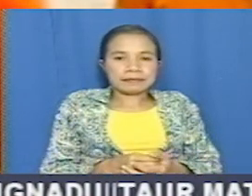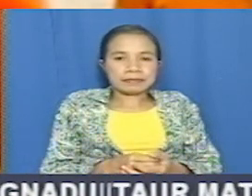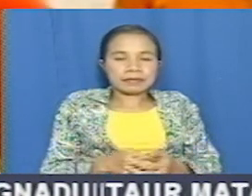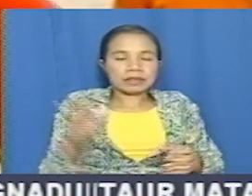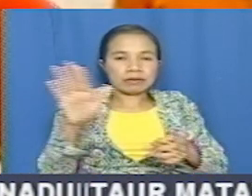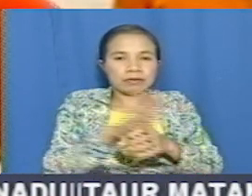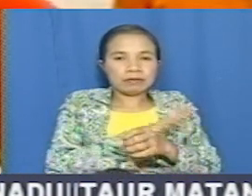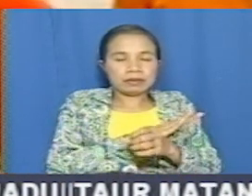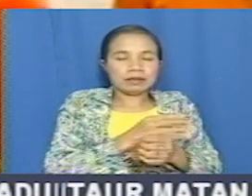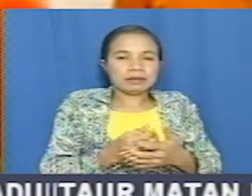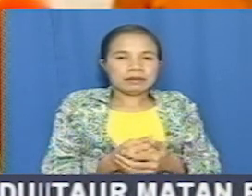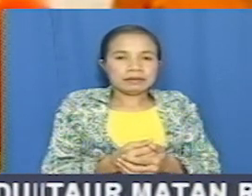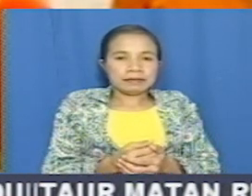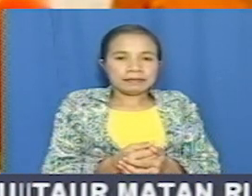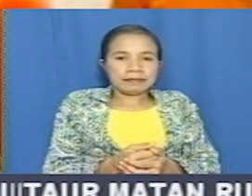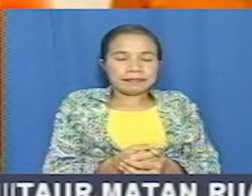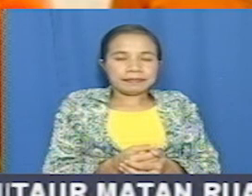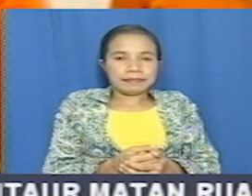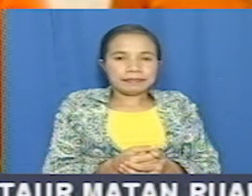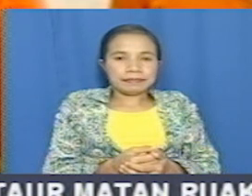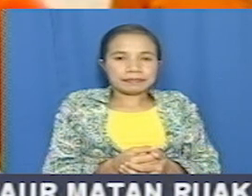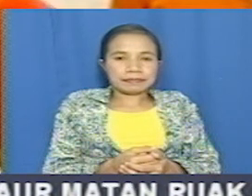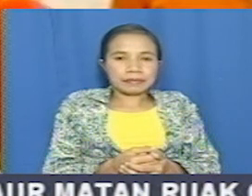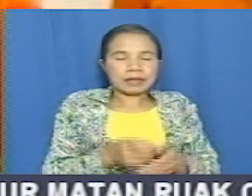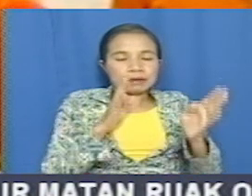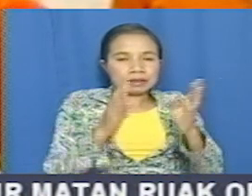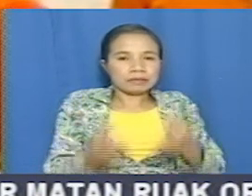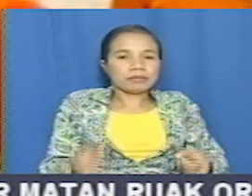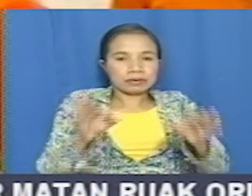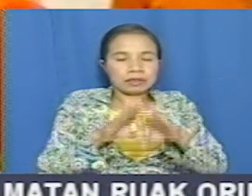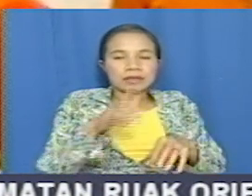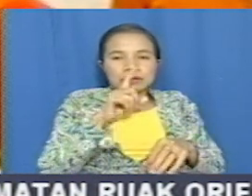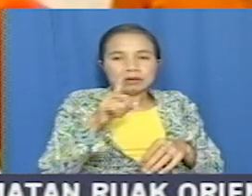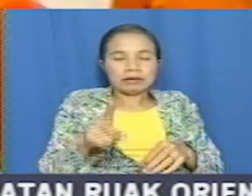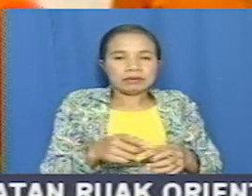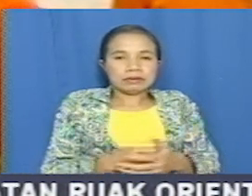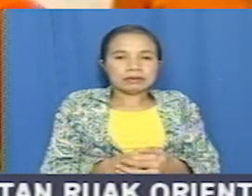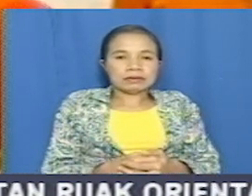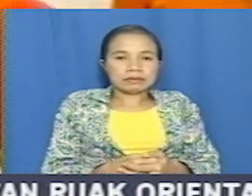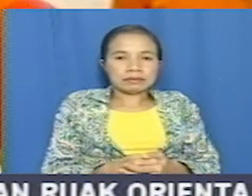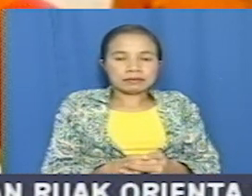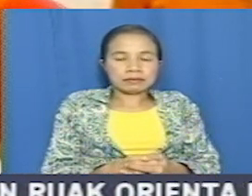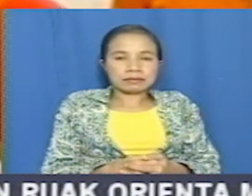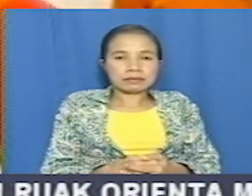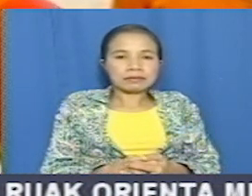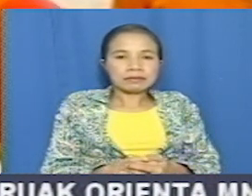completa, a terceira parte. Comissão é importante também, certifica que a